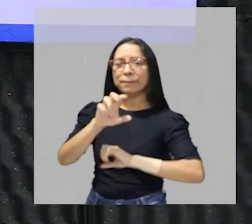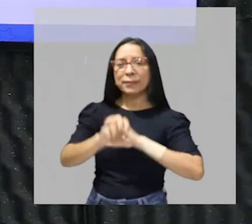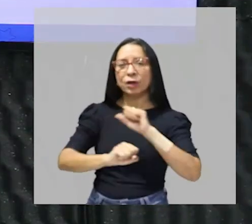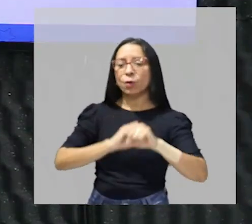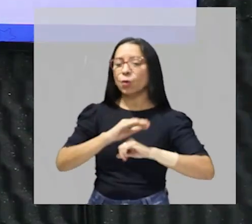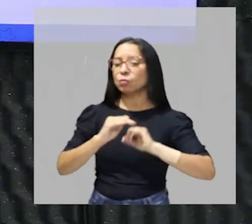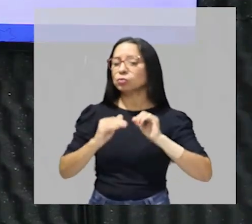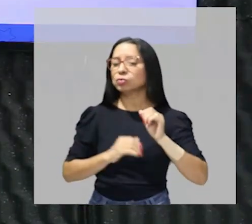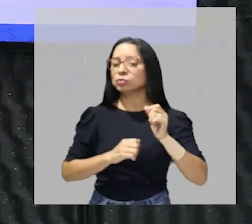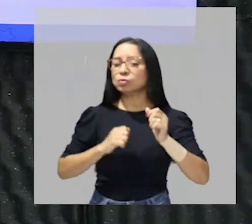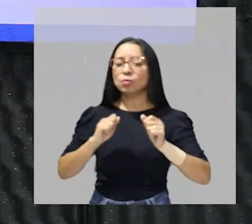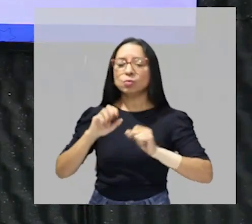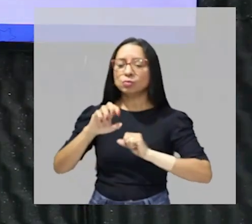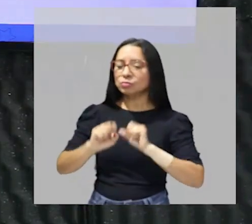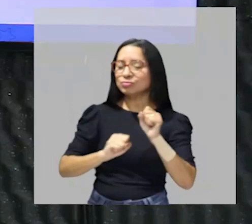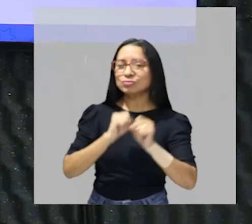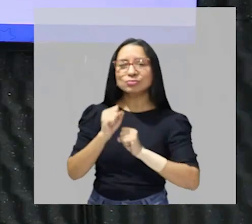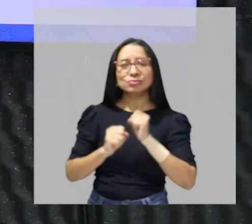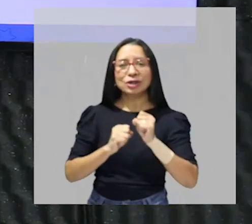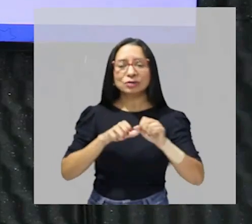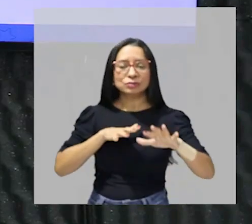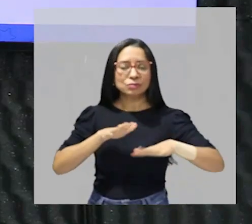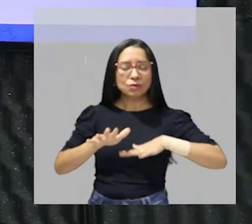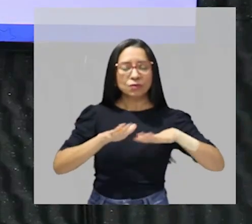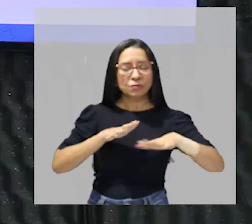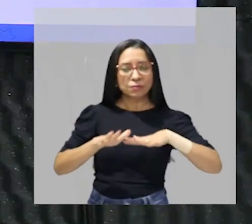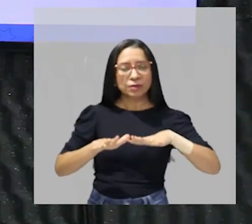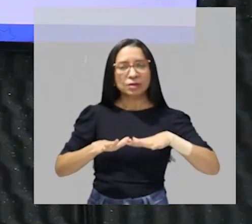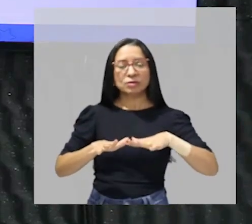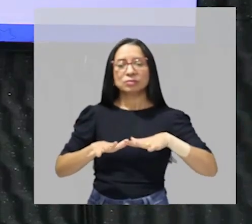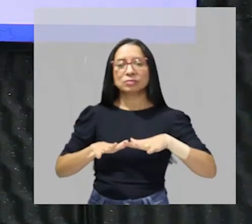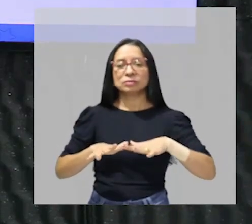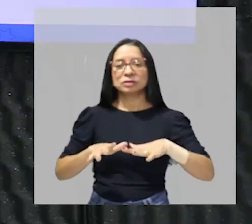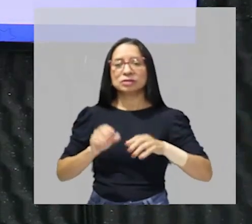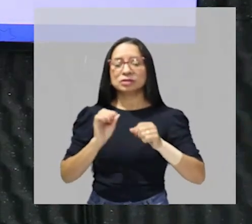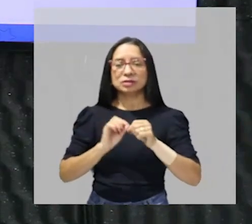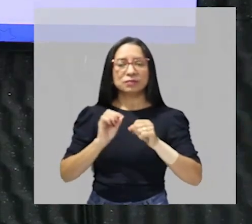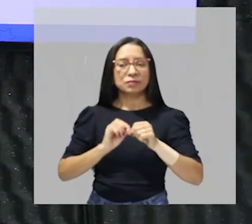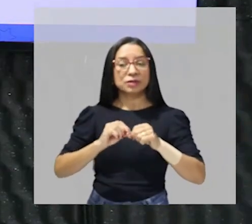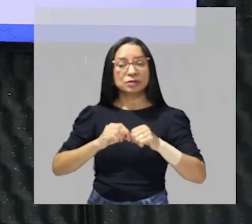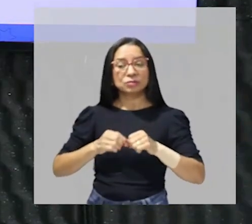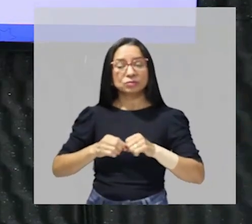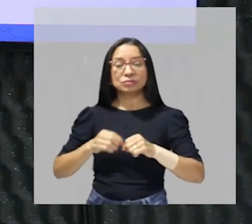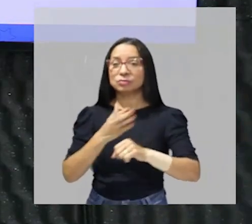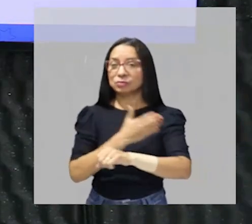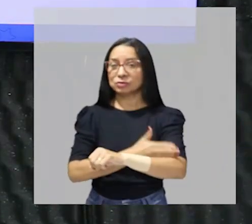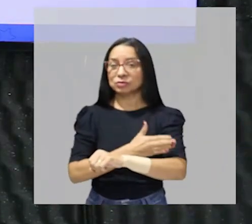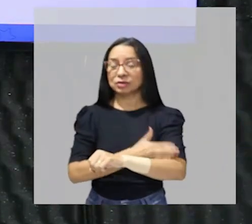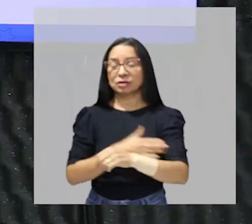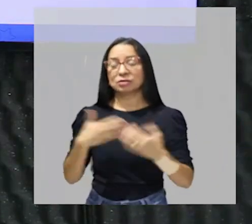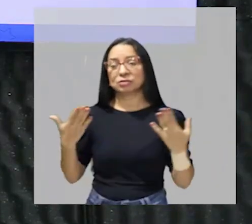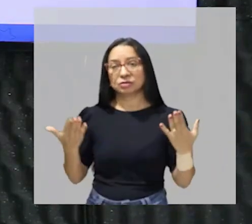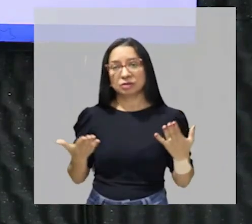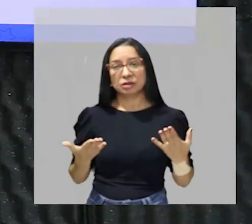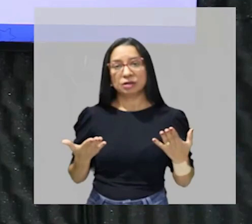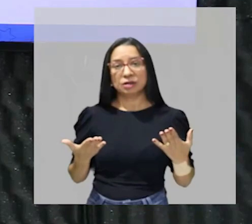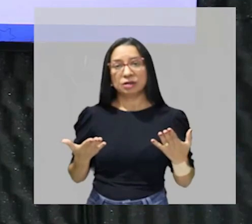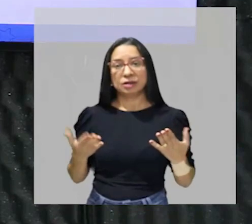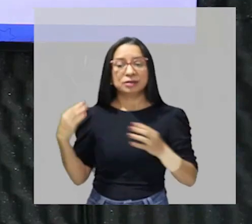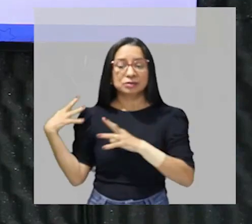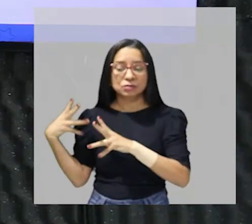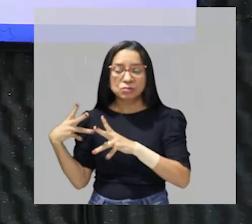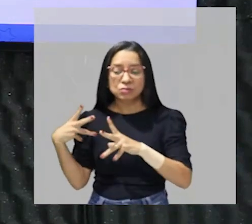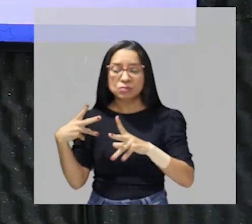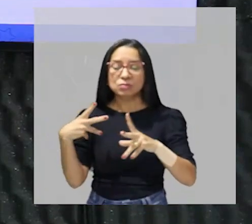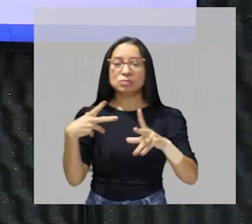realizados na antiguidade e trouxe para o tempo atual. E como homem, eu sempre falo isso, tem na sua